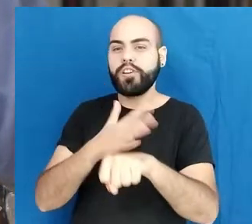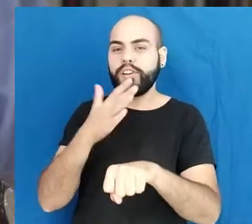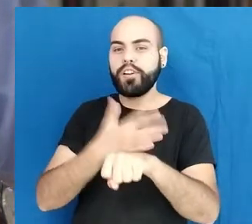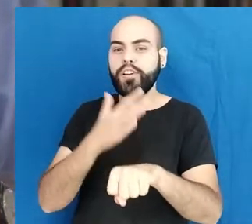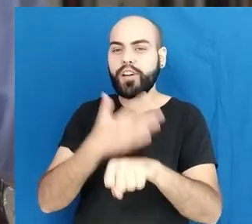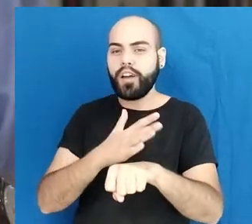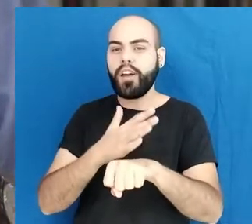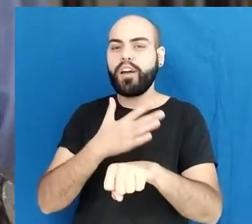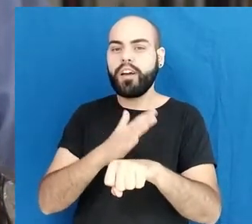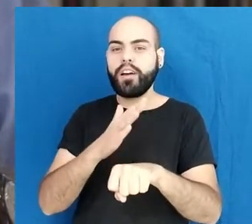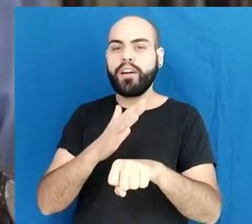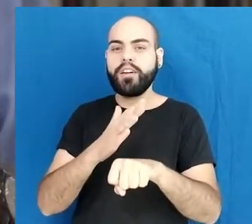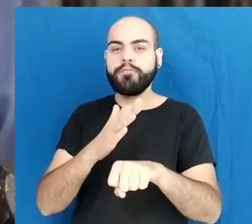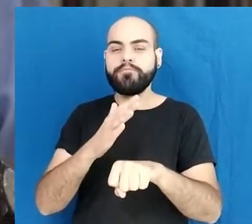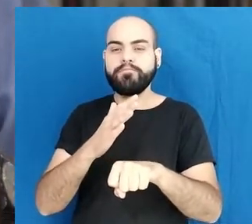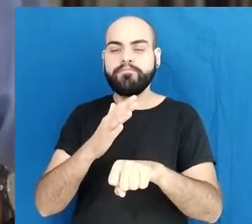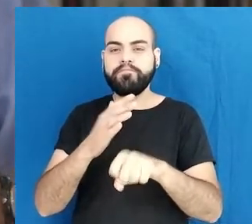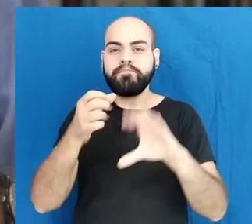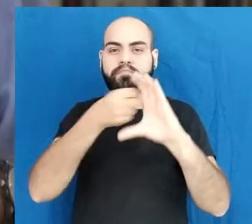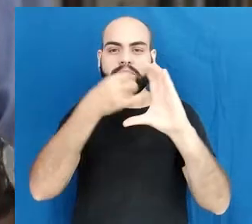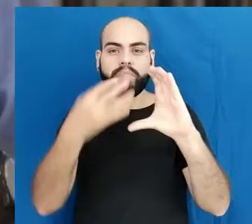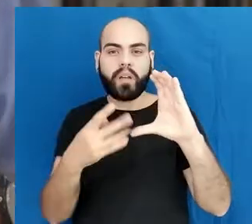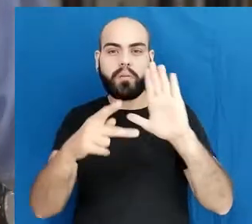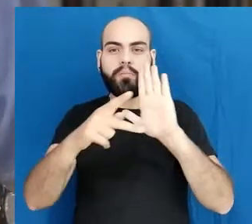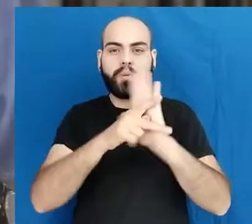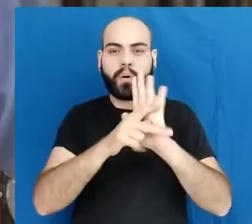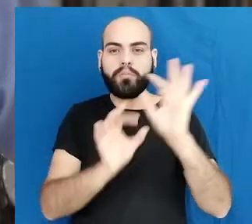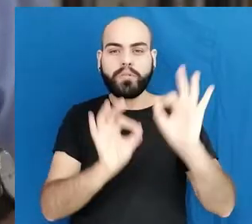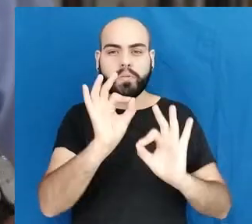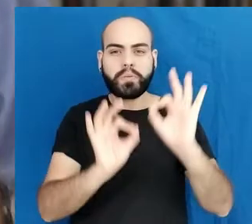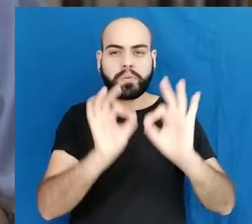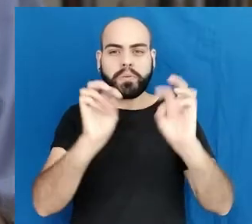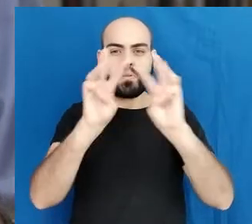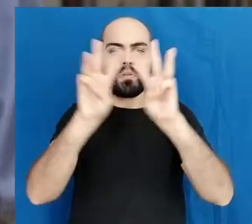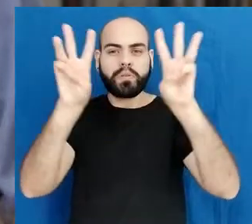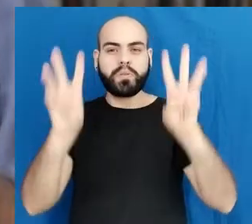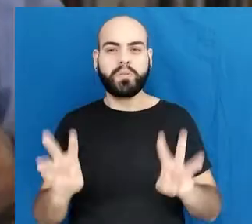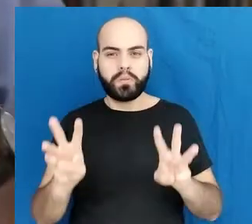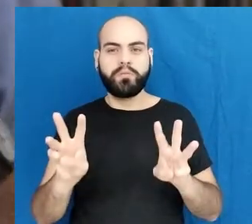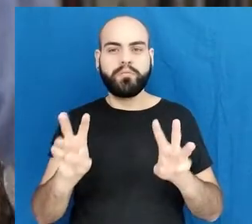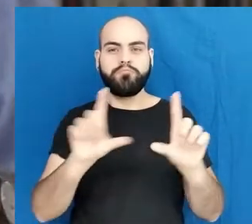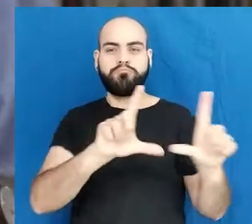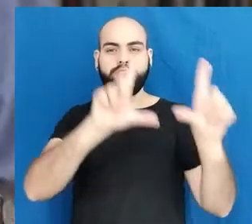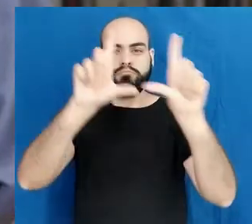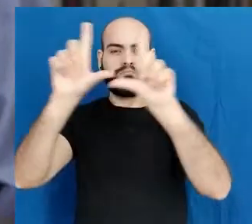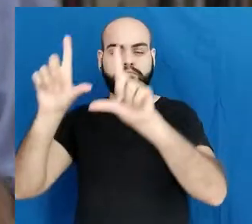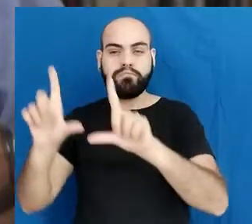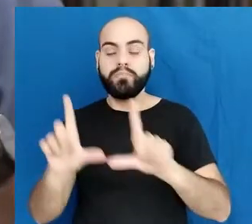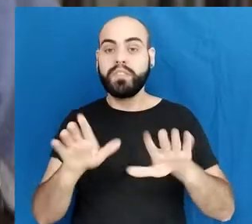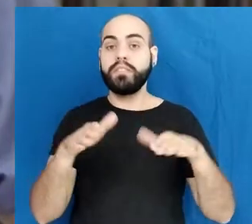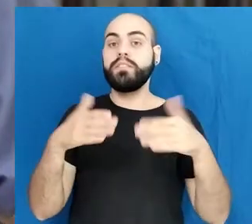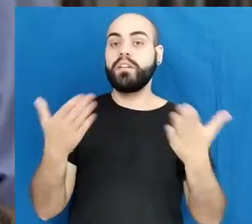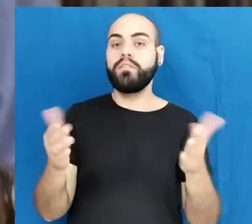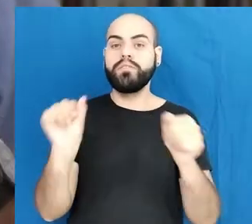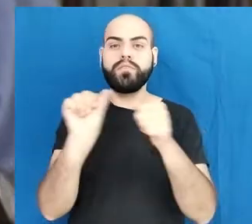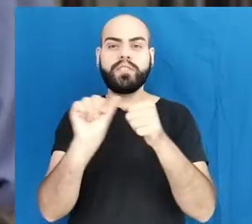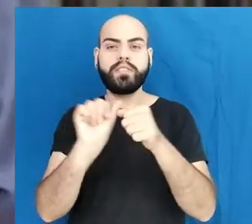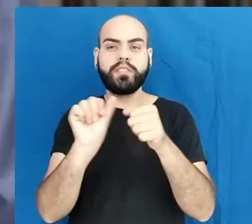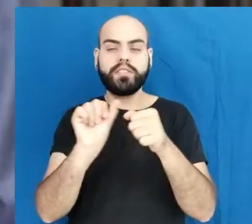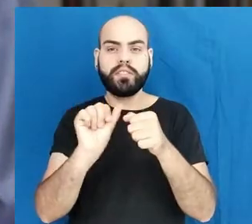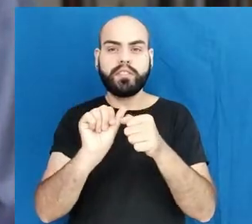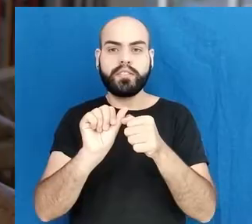um museu onde se pudesse praticar a museografia, a concepção e a edição